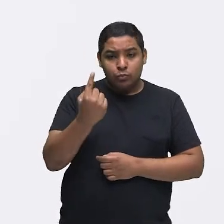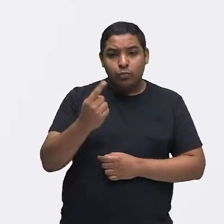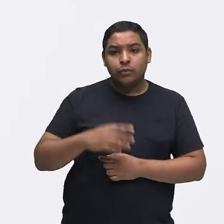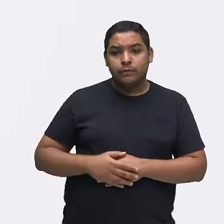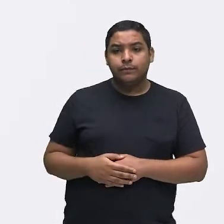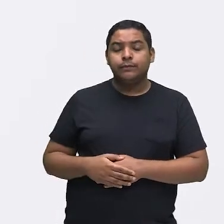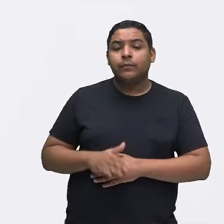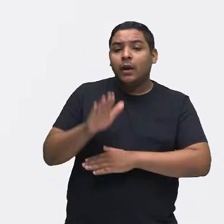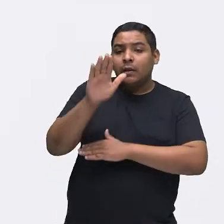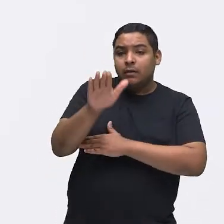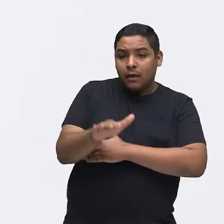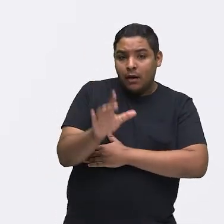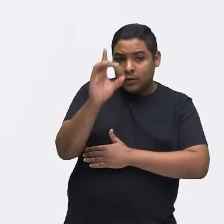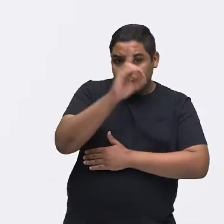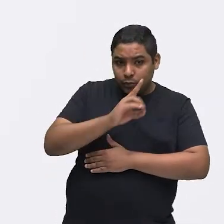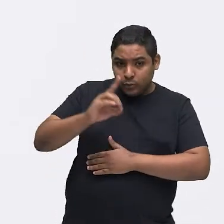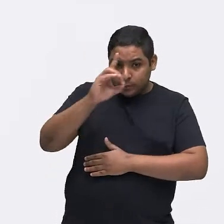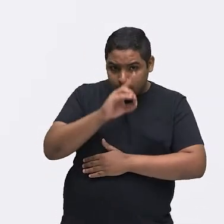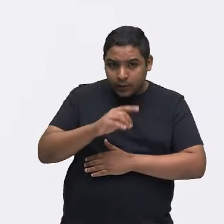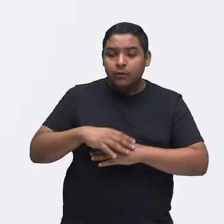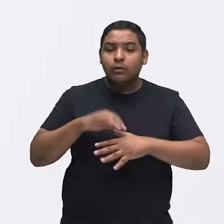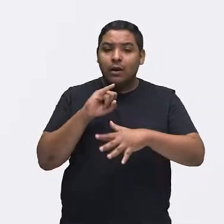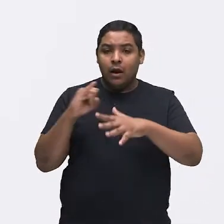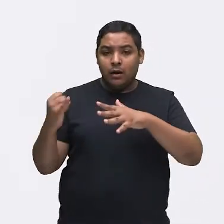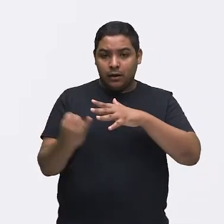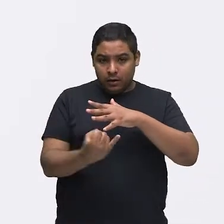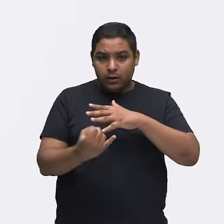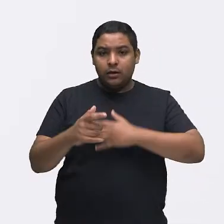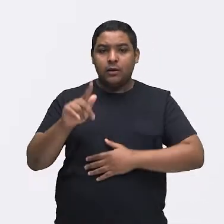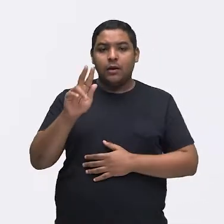Ilha da Grande Jatte, que foi pintada entre